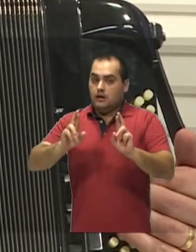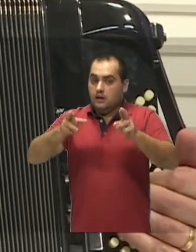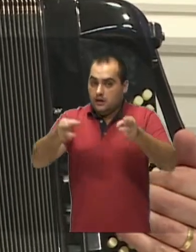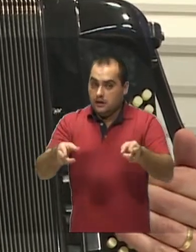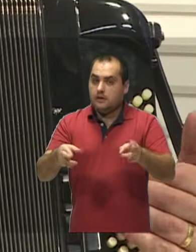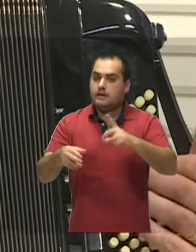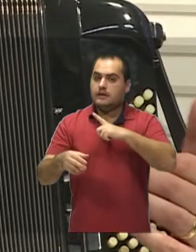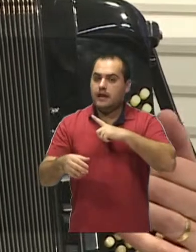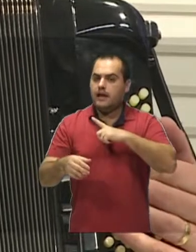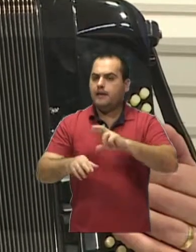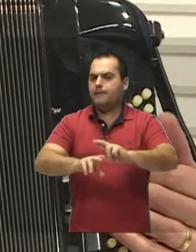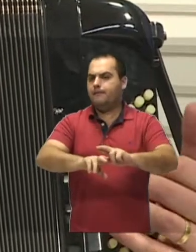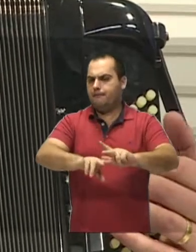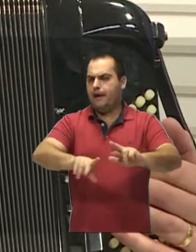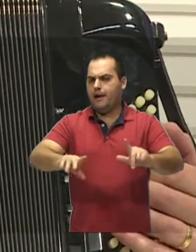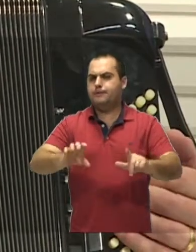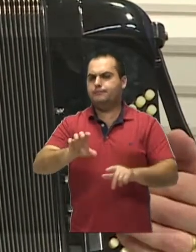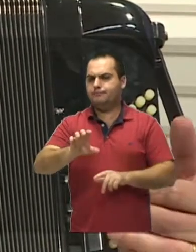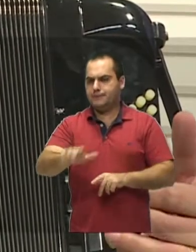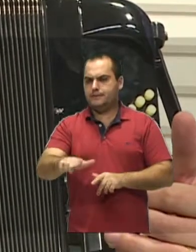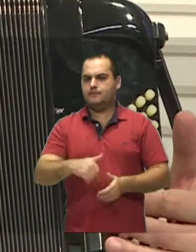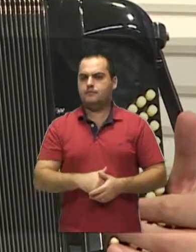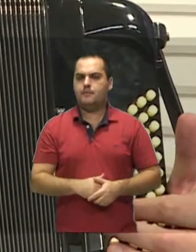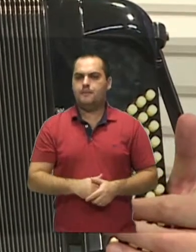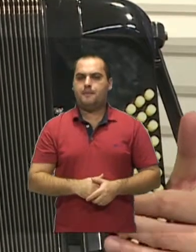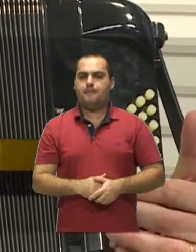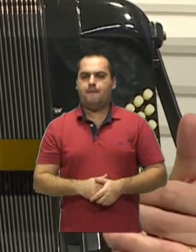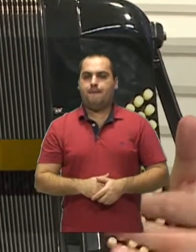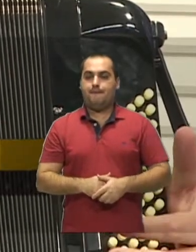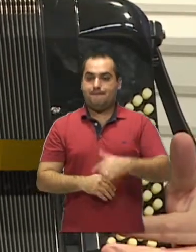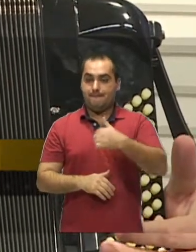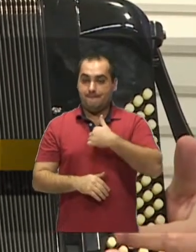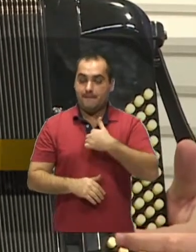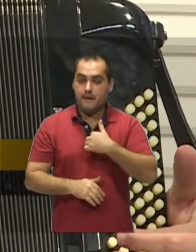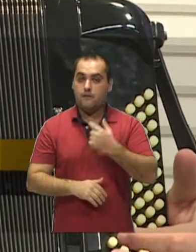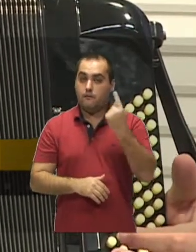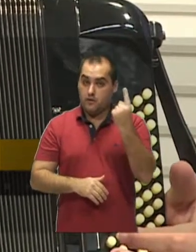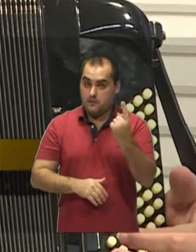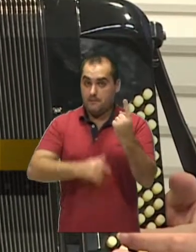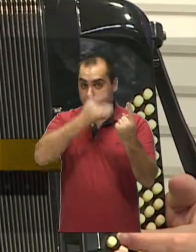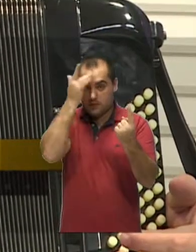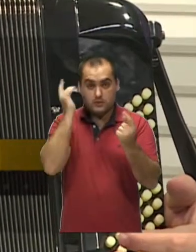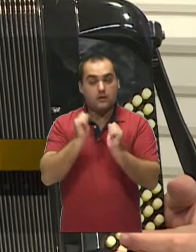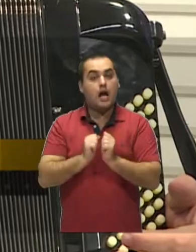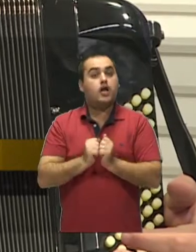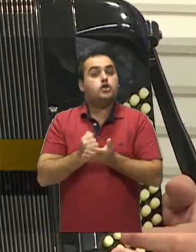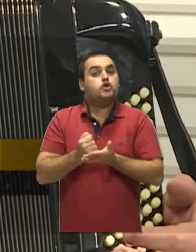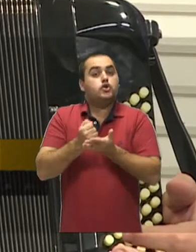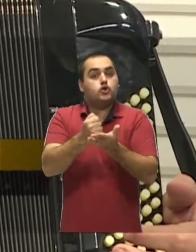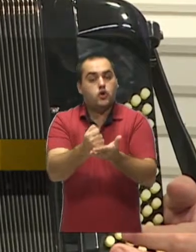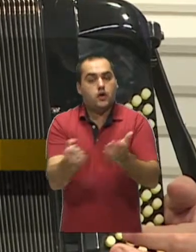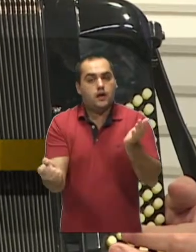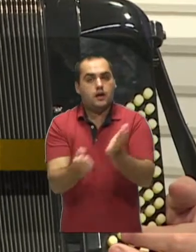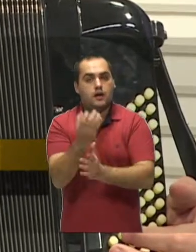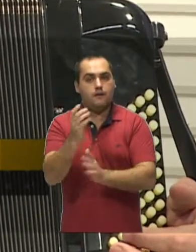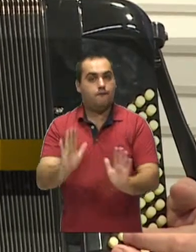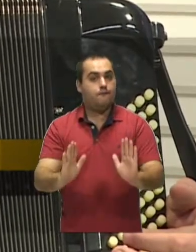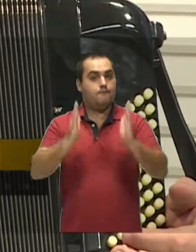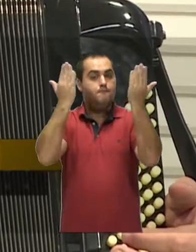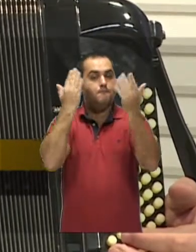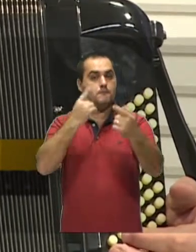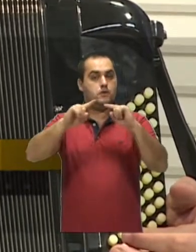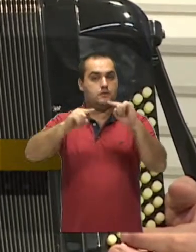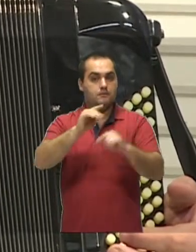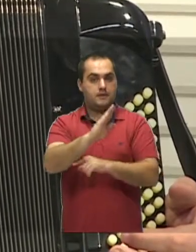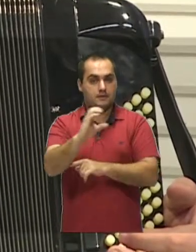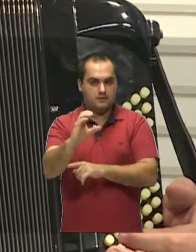muito disso, né? Eu fui um dos criadores do Festival de Música de Balneário Camboriú, uma cidade que já